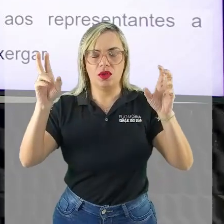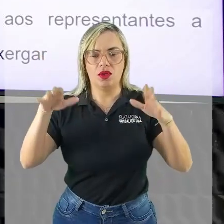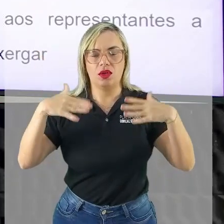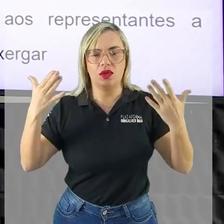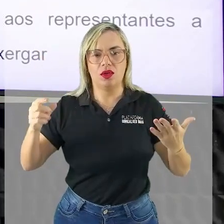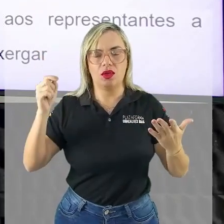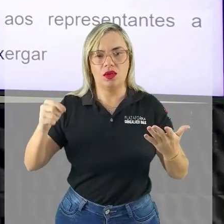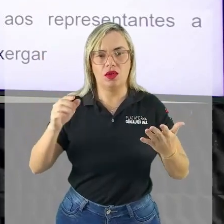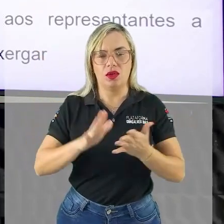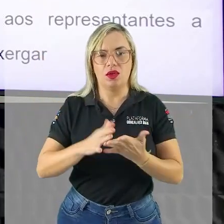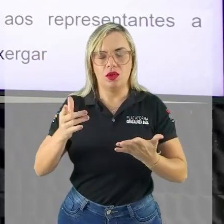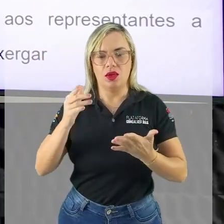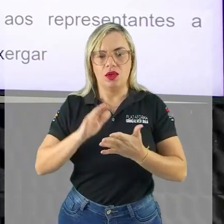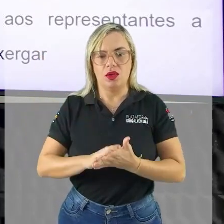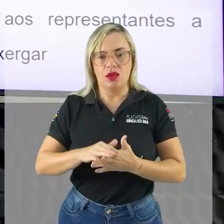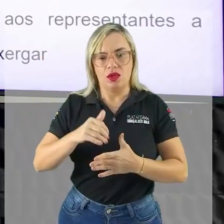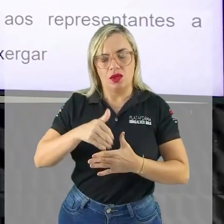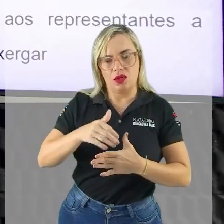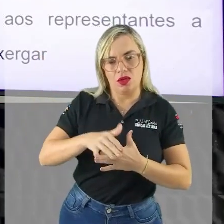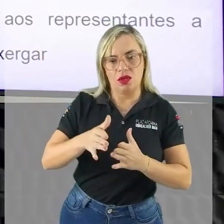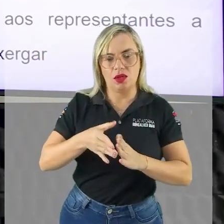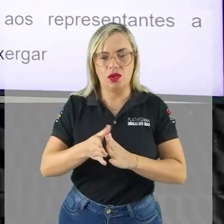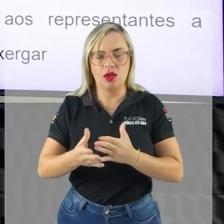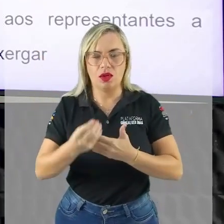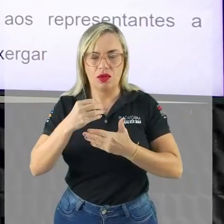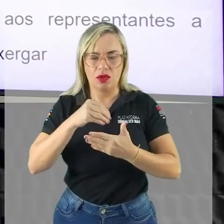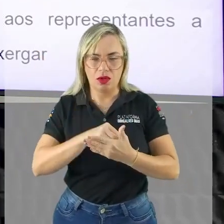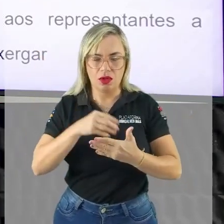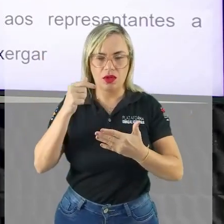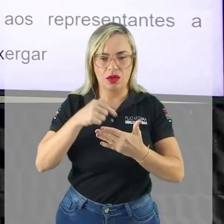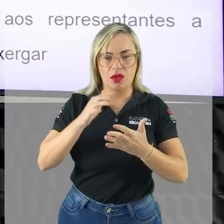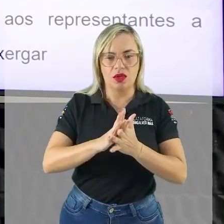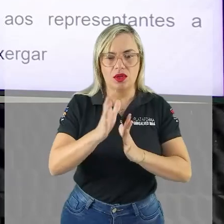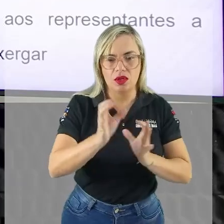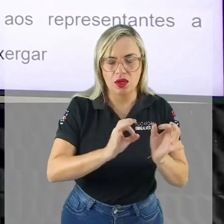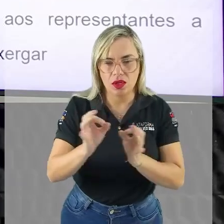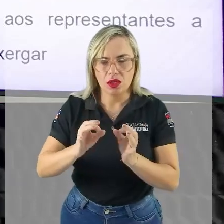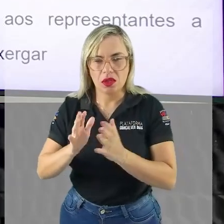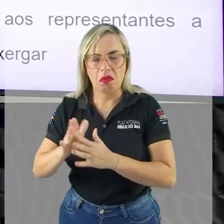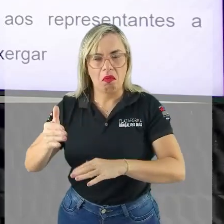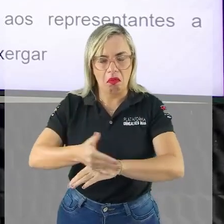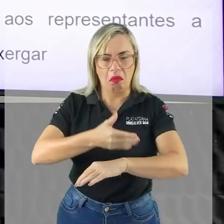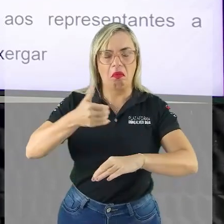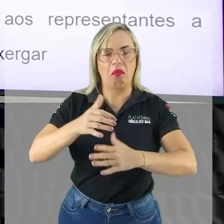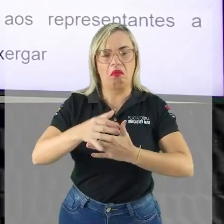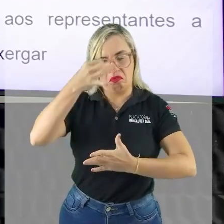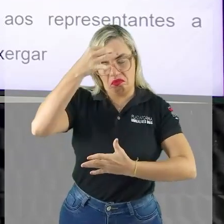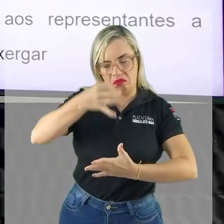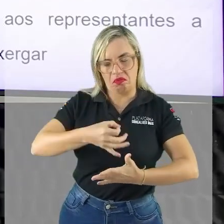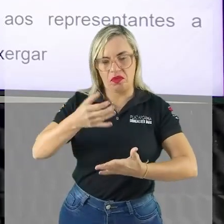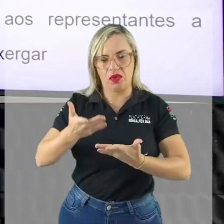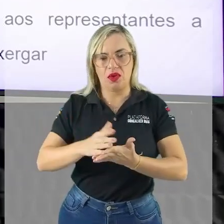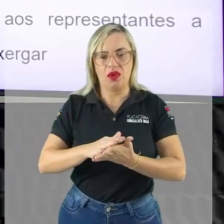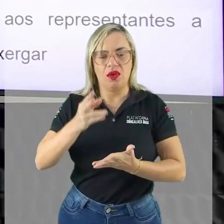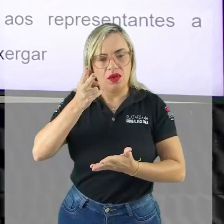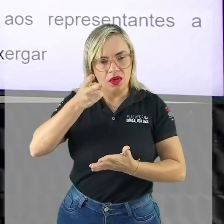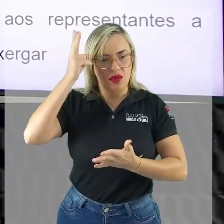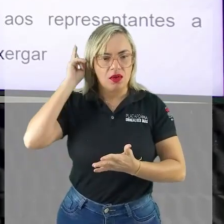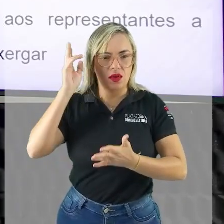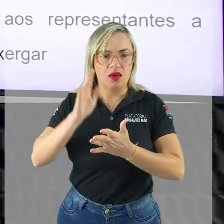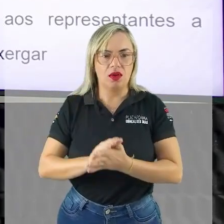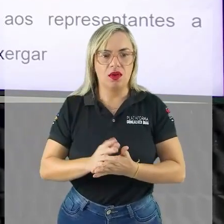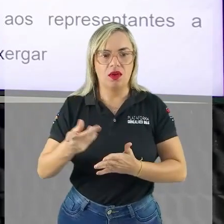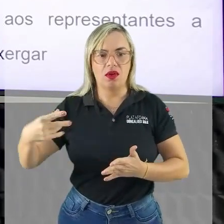ser uma cartinha, um trunfo guardado por você que está se preparando muito bem para o vestibular do PAS, né, o programa